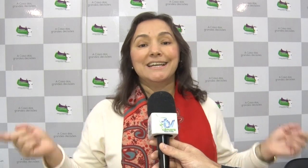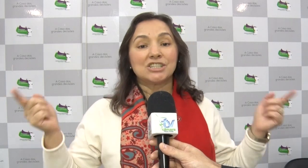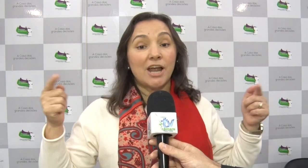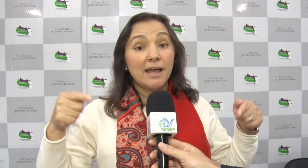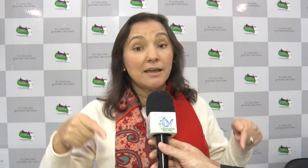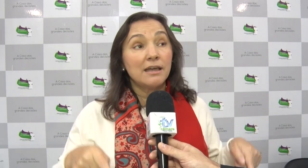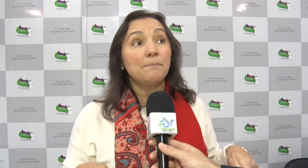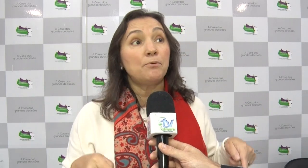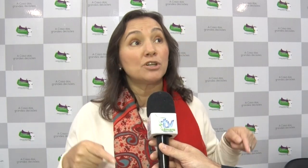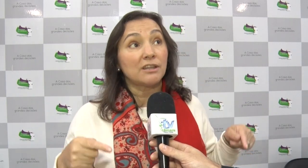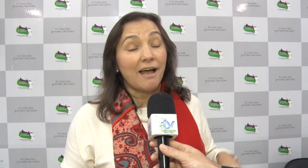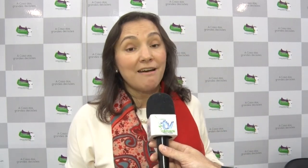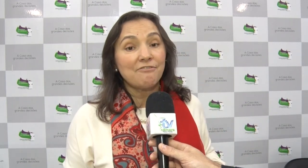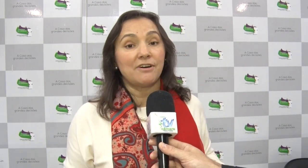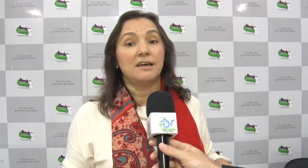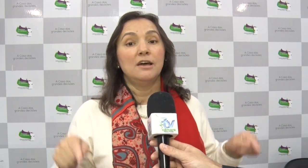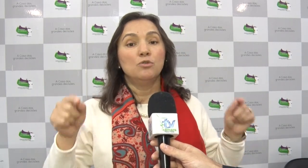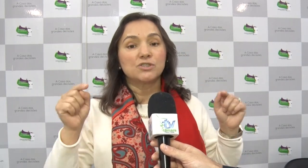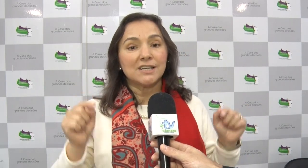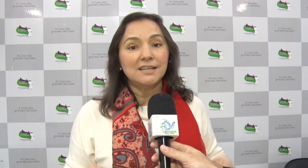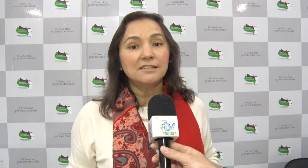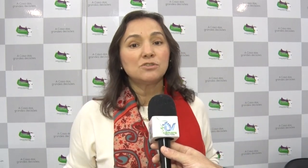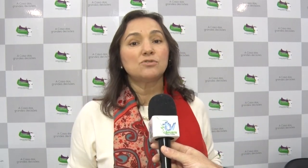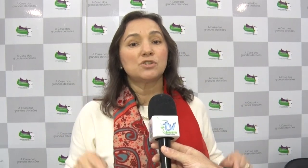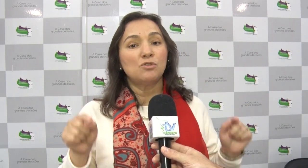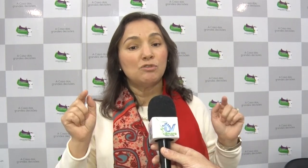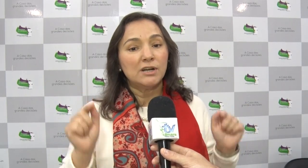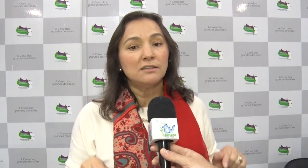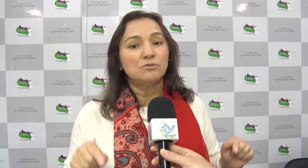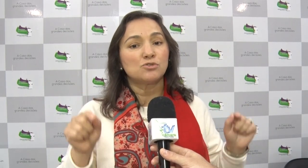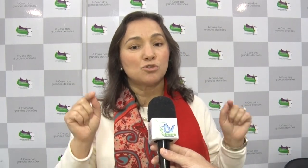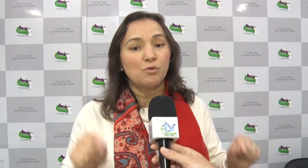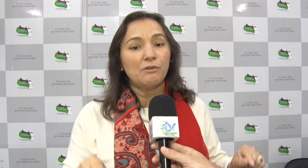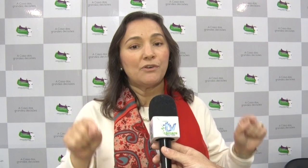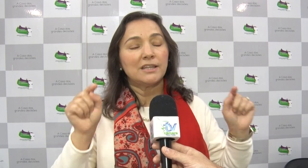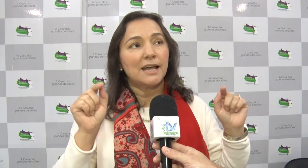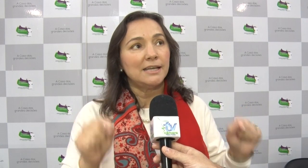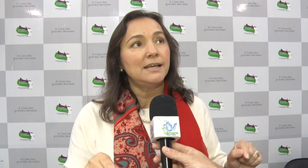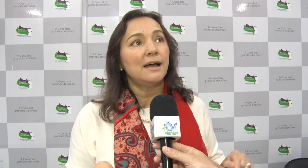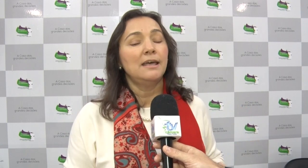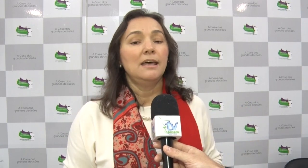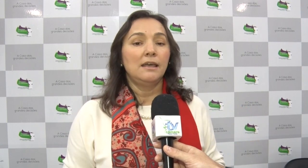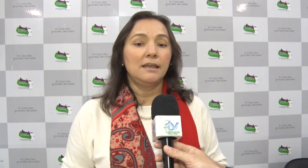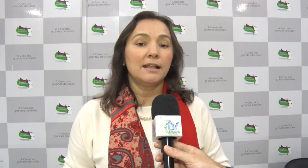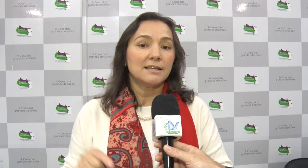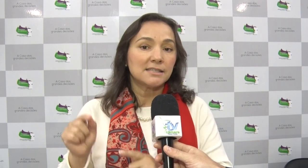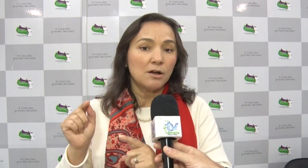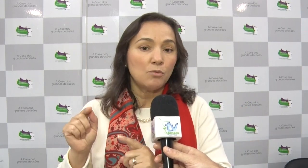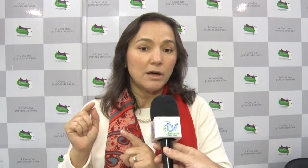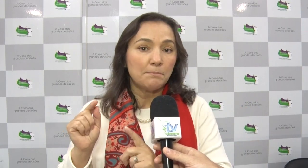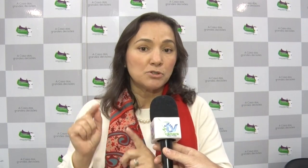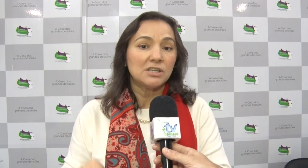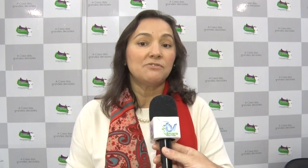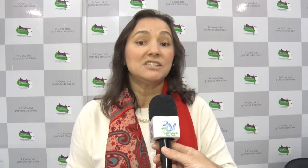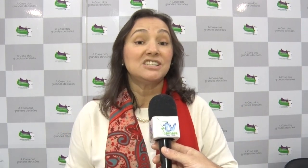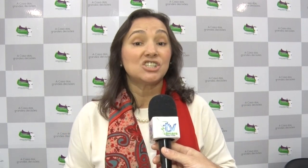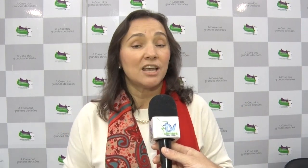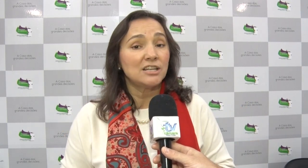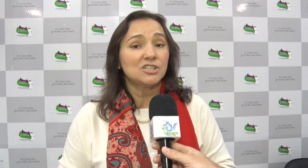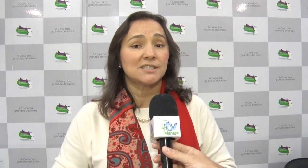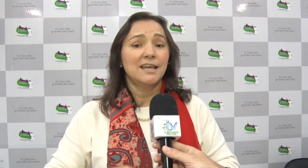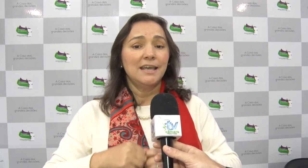2015 já reportava os riscos que o Rio Grande do Sul enfrentaria em relação a